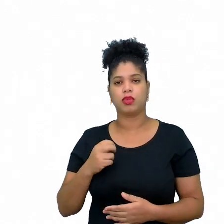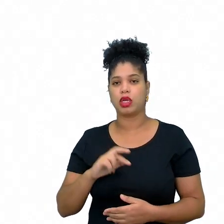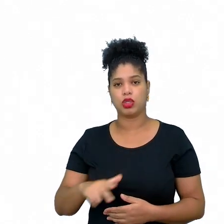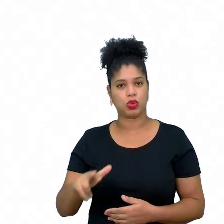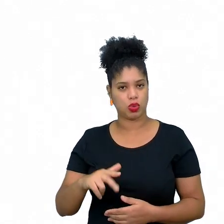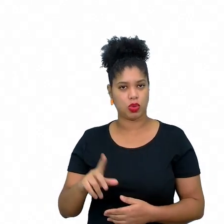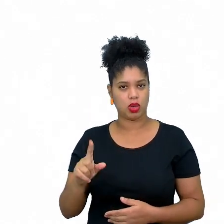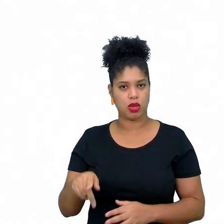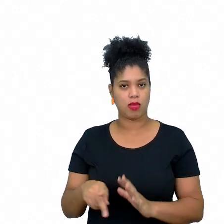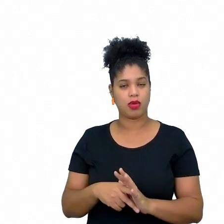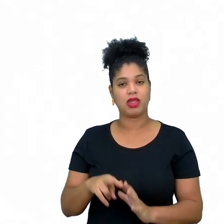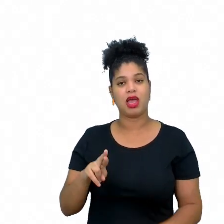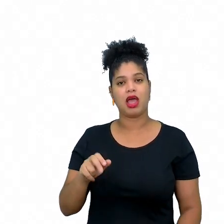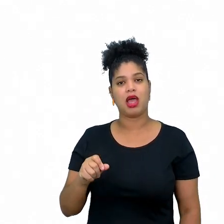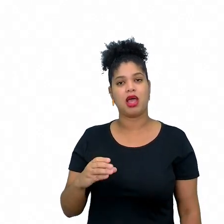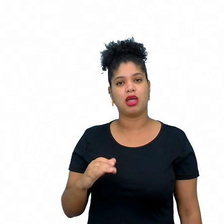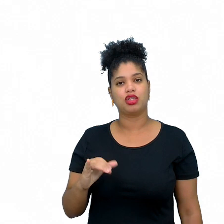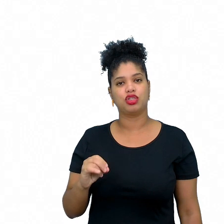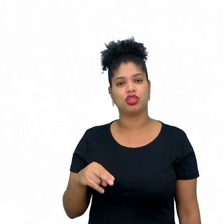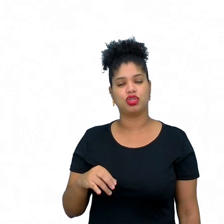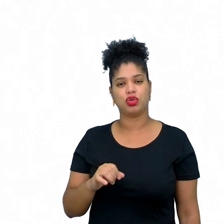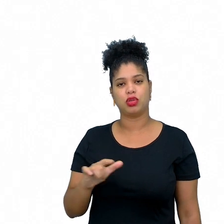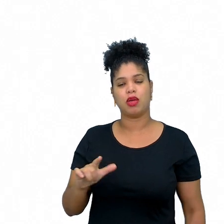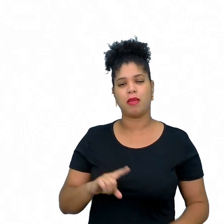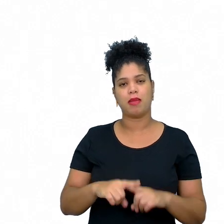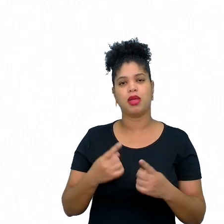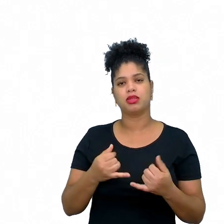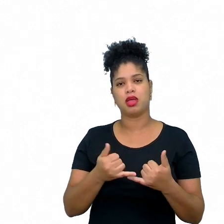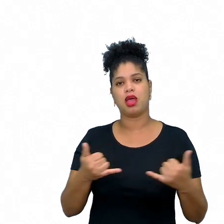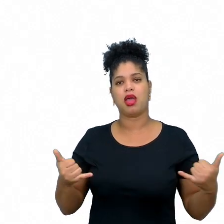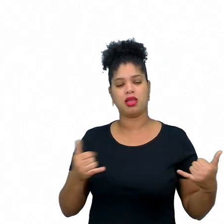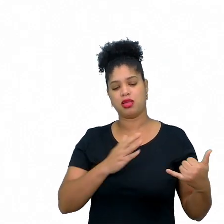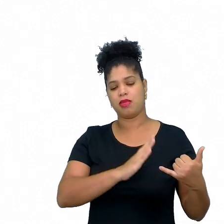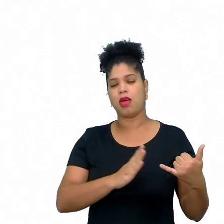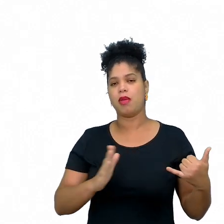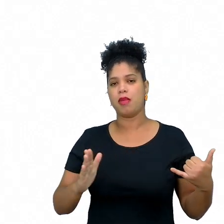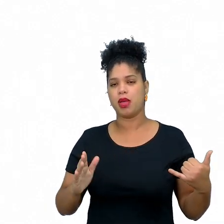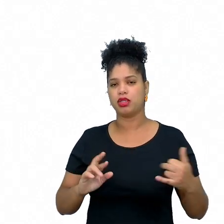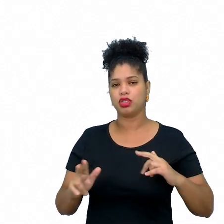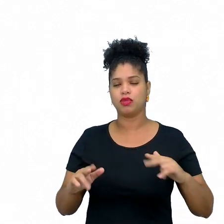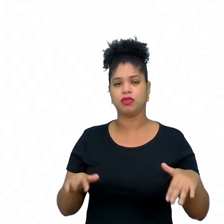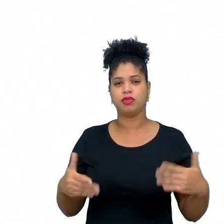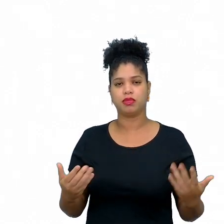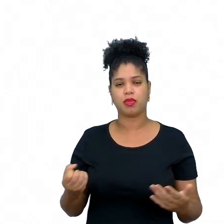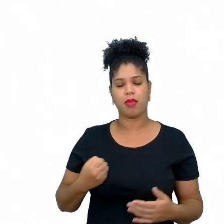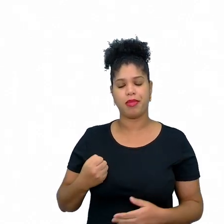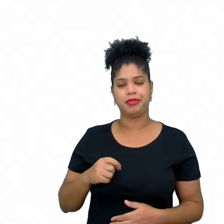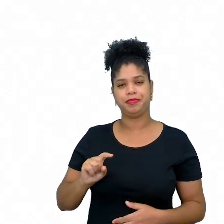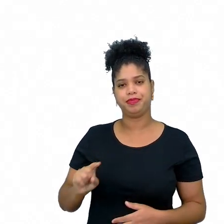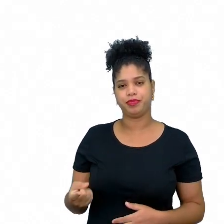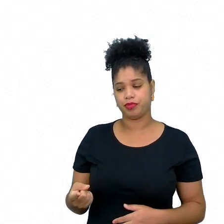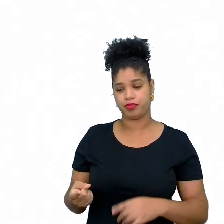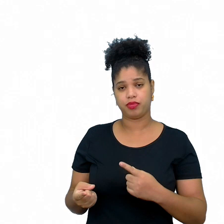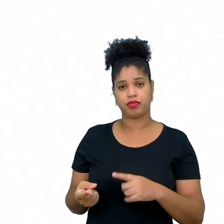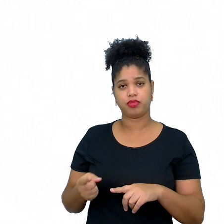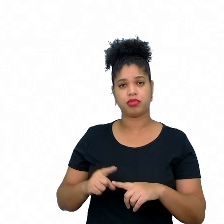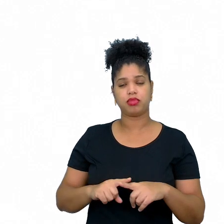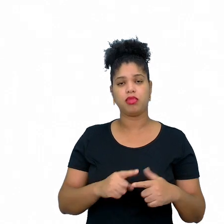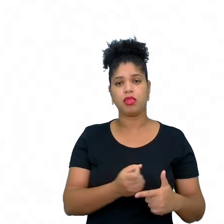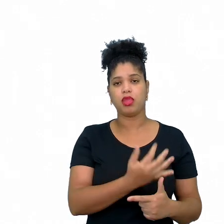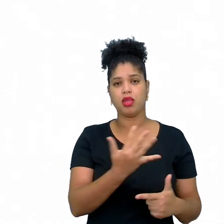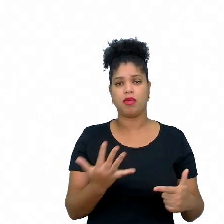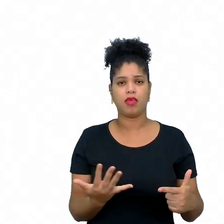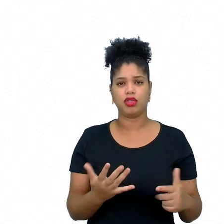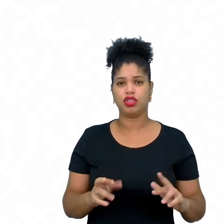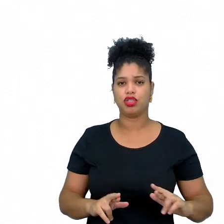fica à disposição em uma reta numérica, qual que é a diferença de um número decimal para um número fracionário,